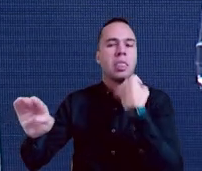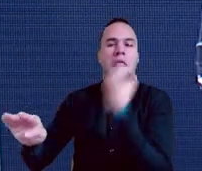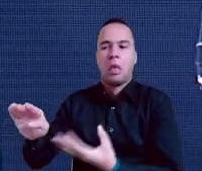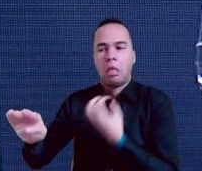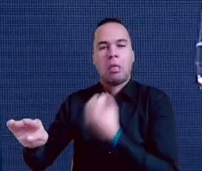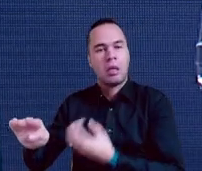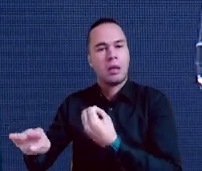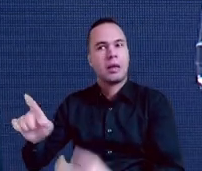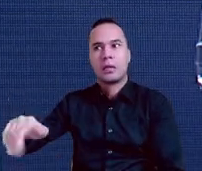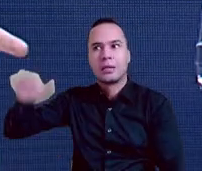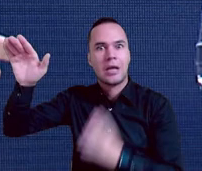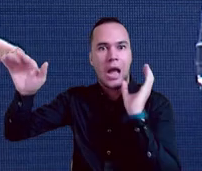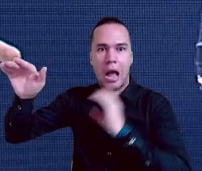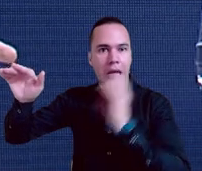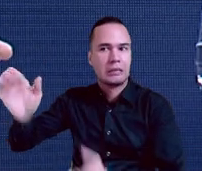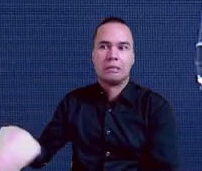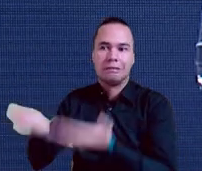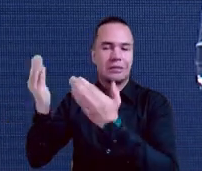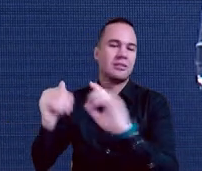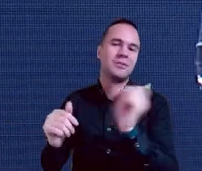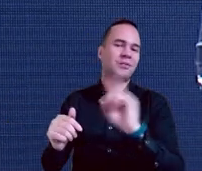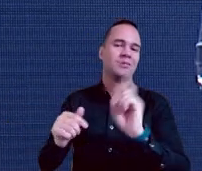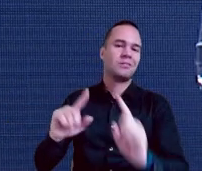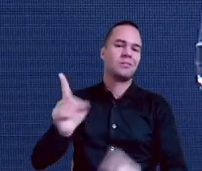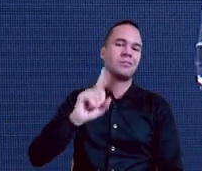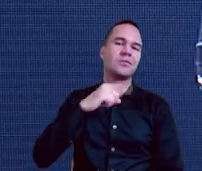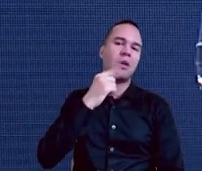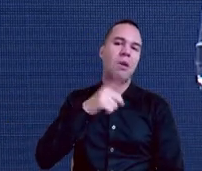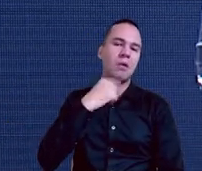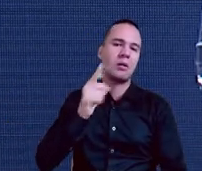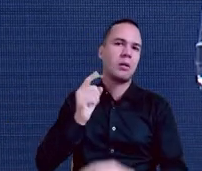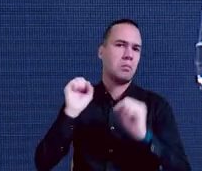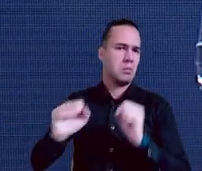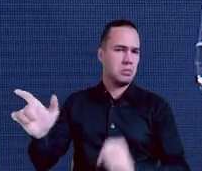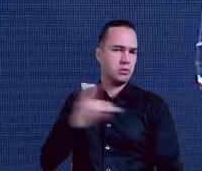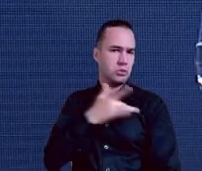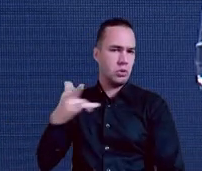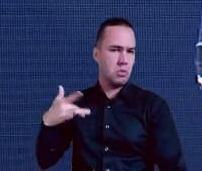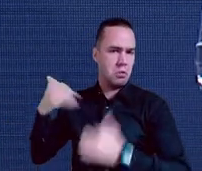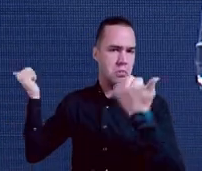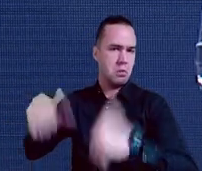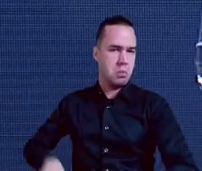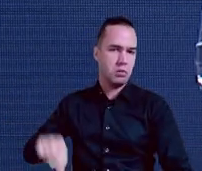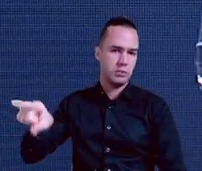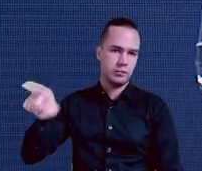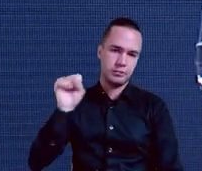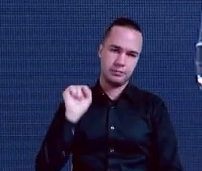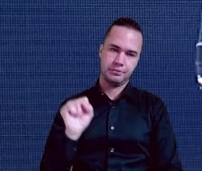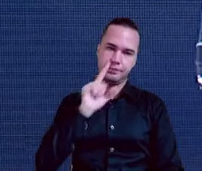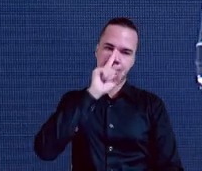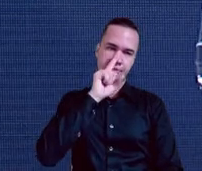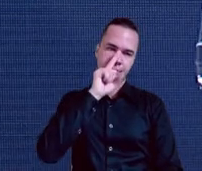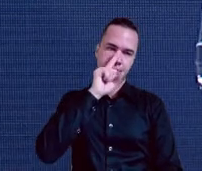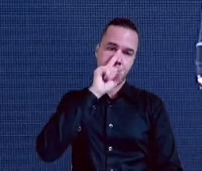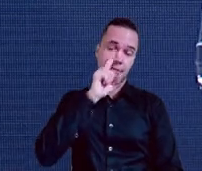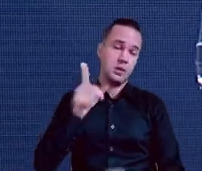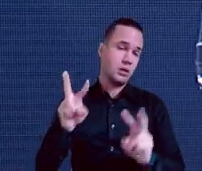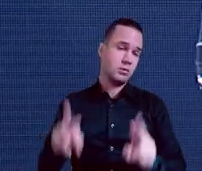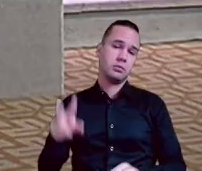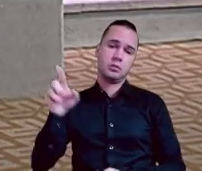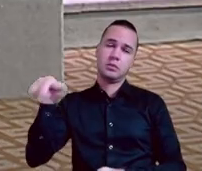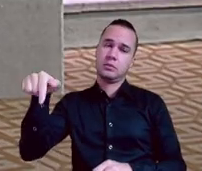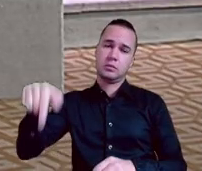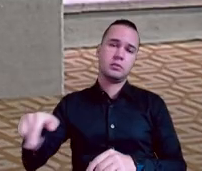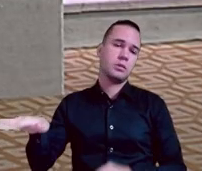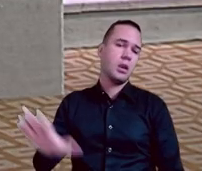vai crescer mais rápido ela não vai crescer mais rápido ela pode ter um problema de saúde se você der comida demais para ela e foi o que aconteceu aqui no mercado nós